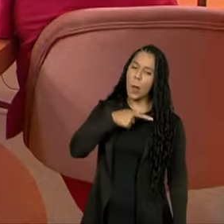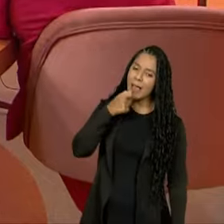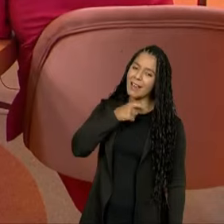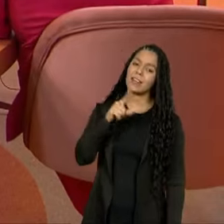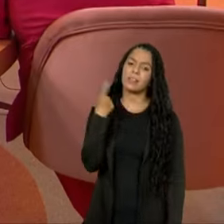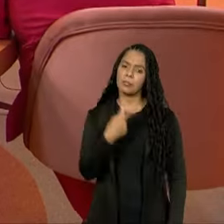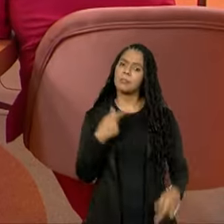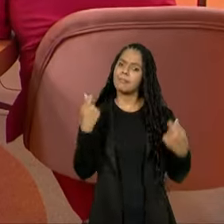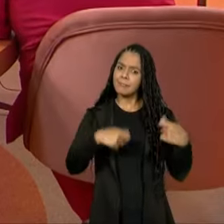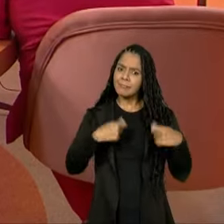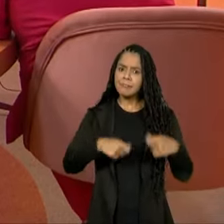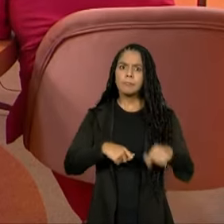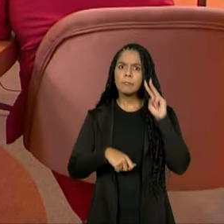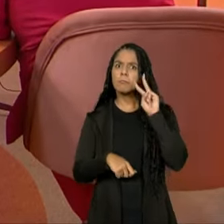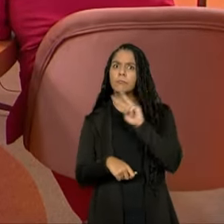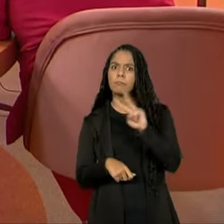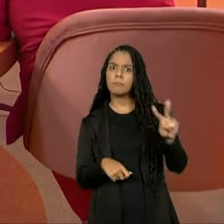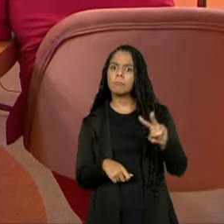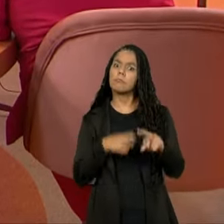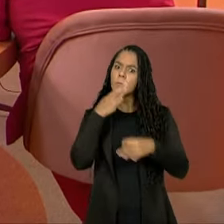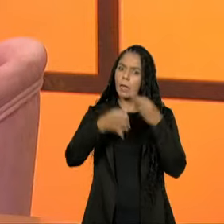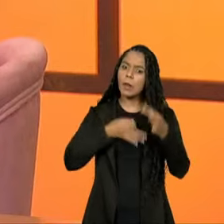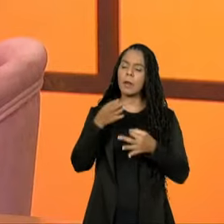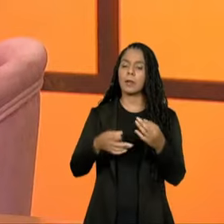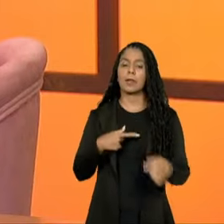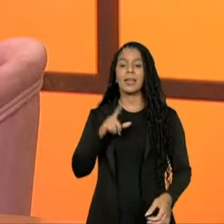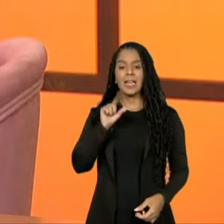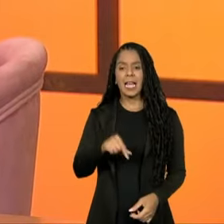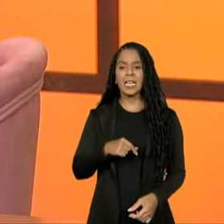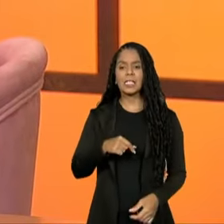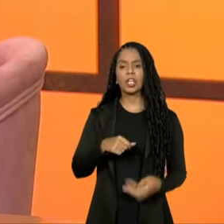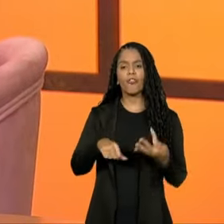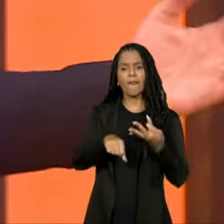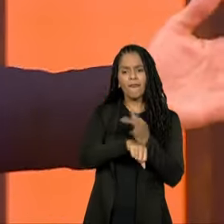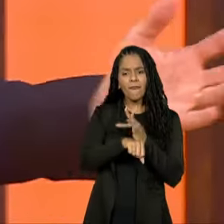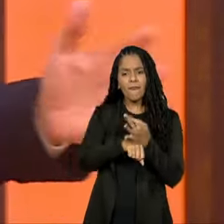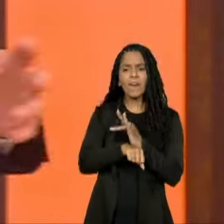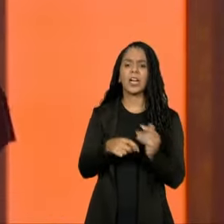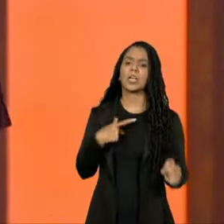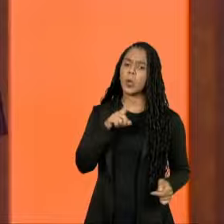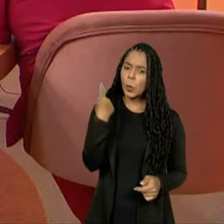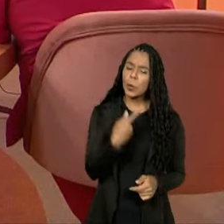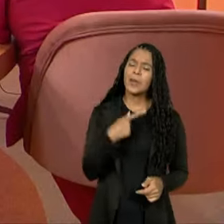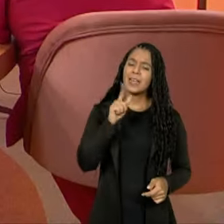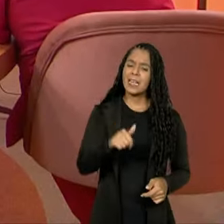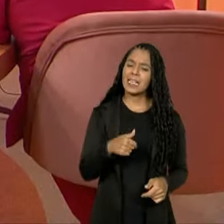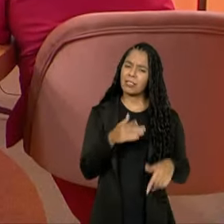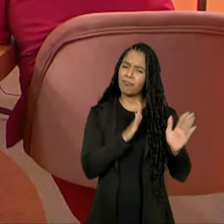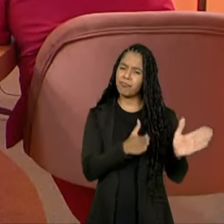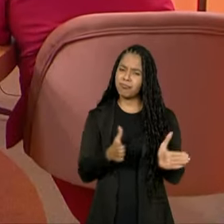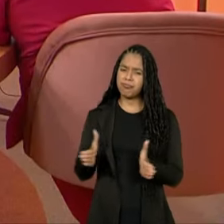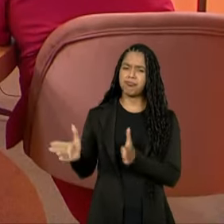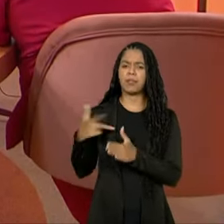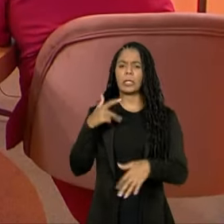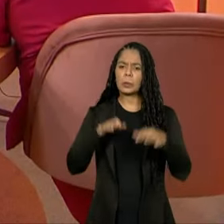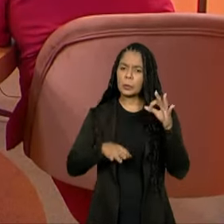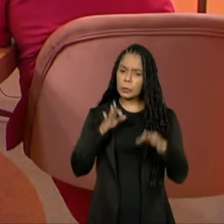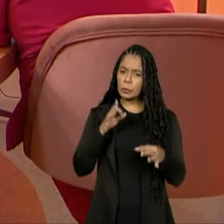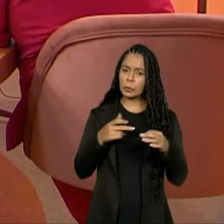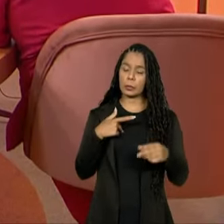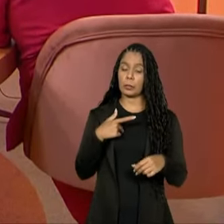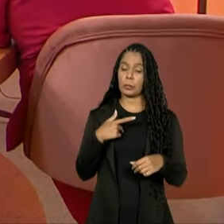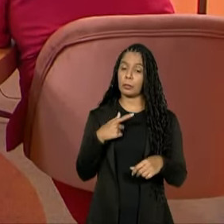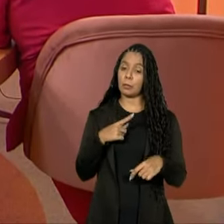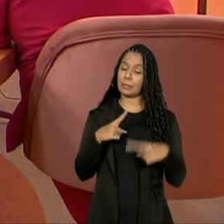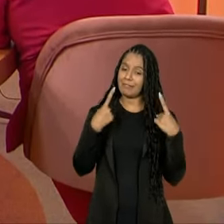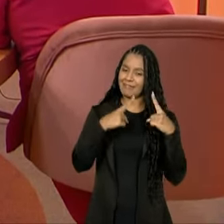precisa botar as coisas no lugar. Essas fake news, assim, esse ritmo de você, do justiçamento, esse ritmo da condenação, eu